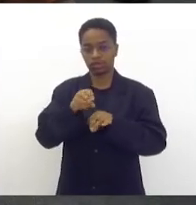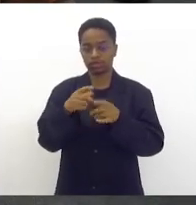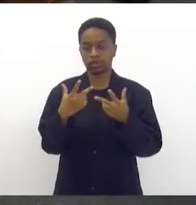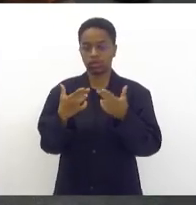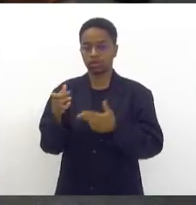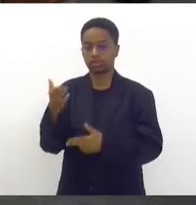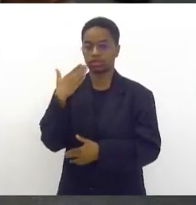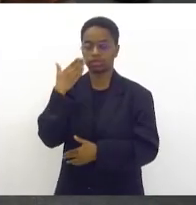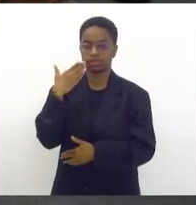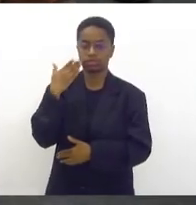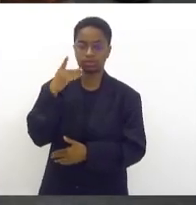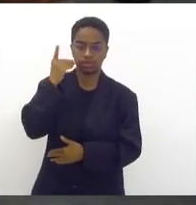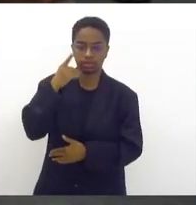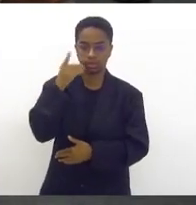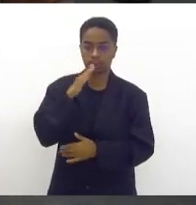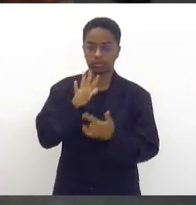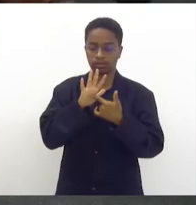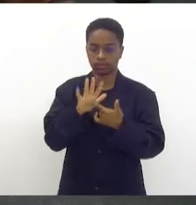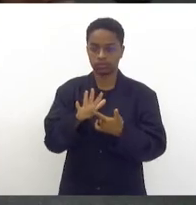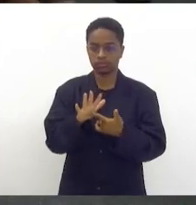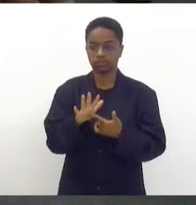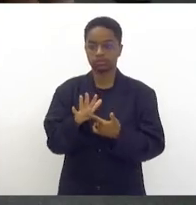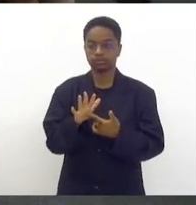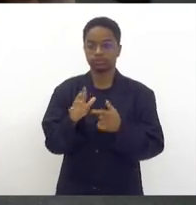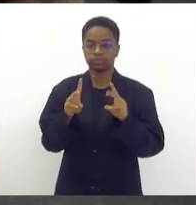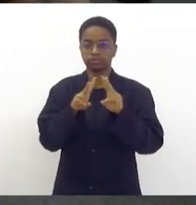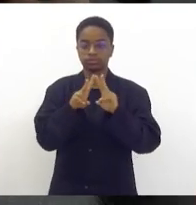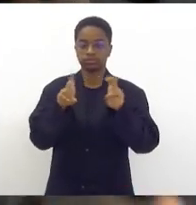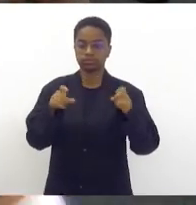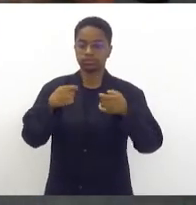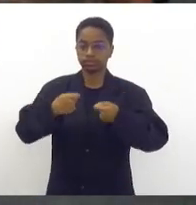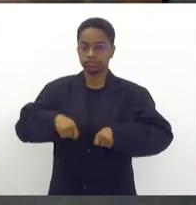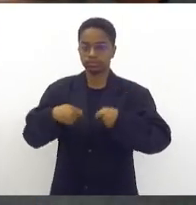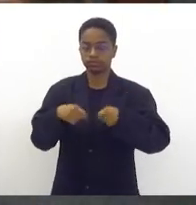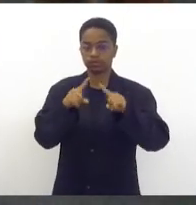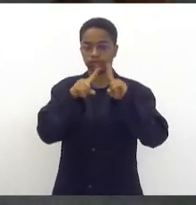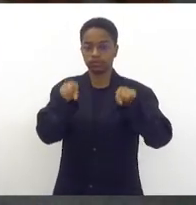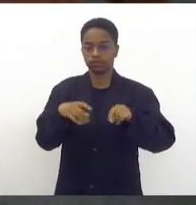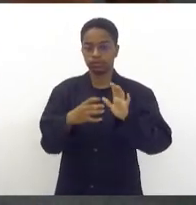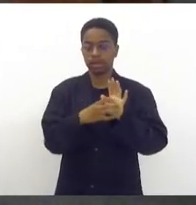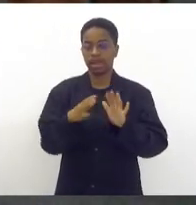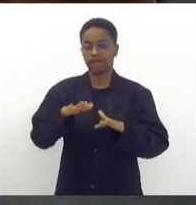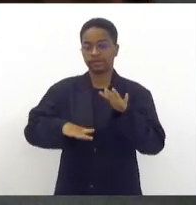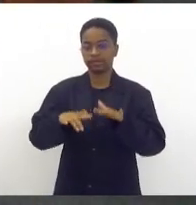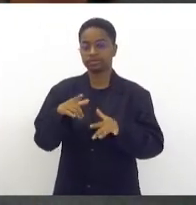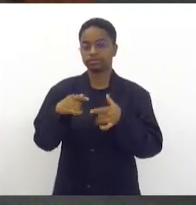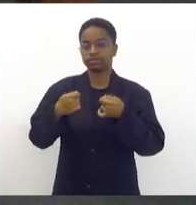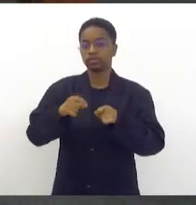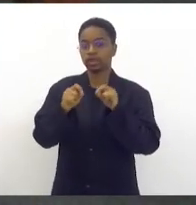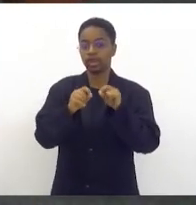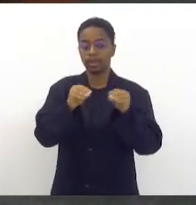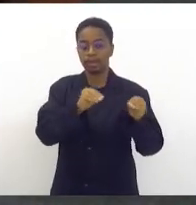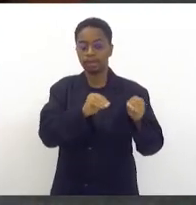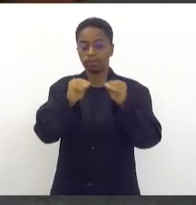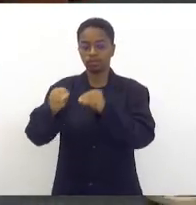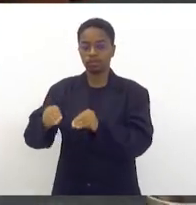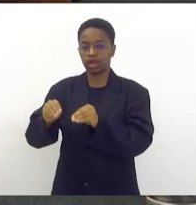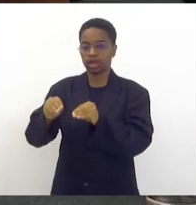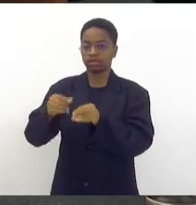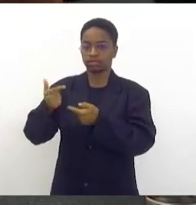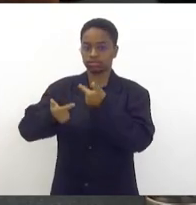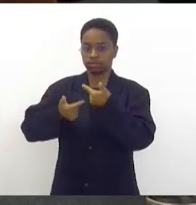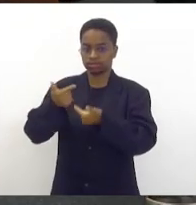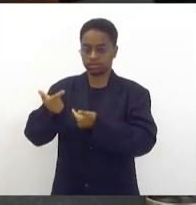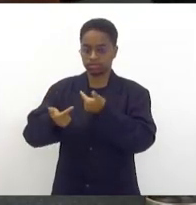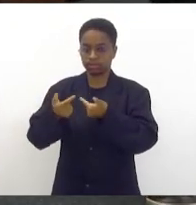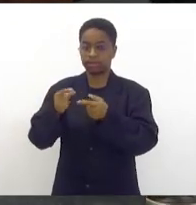deputada Marta Rocha, sobre a necessidade que os servidores, às vezes, têm de mudarem de local de trabalho